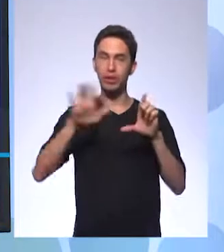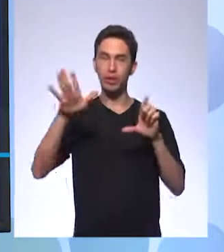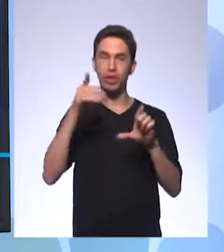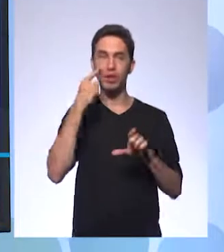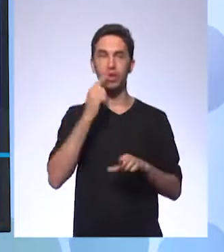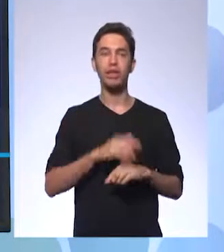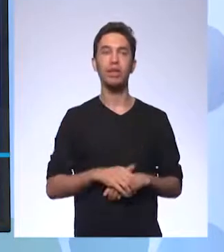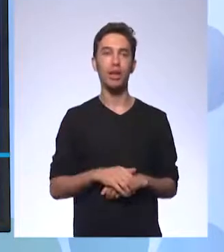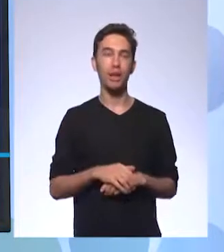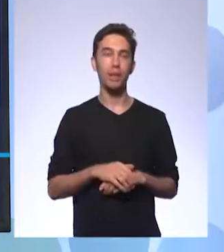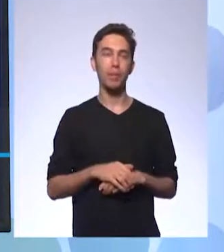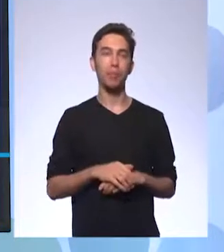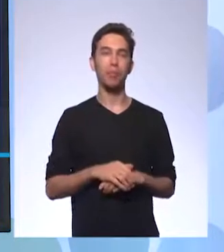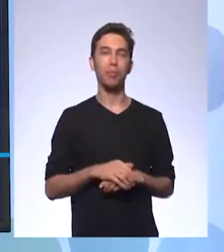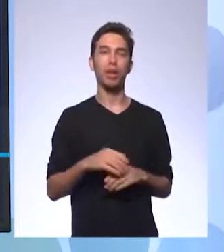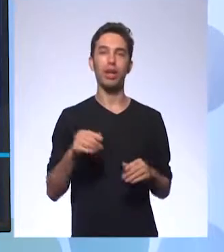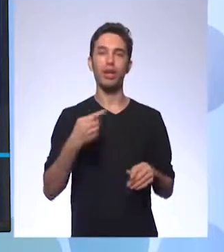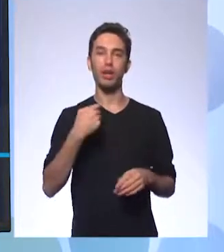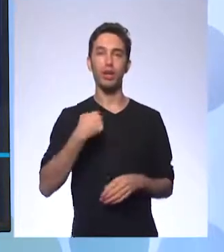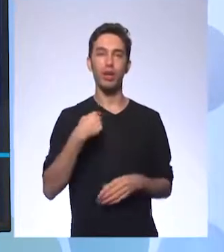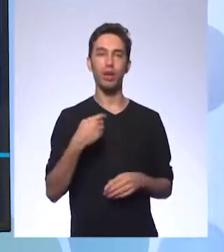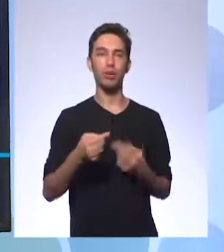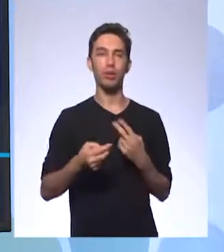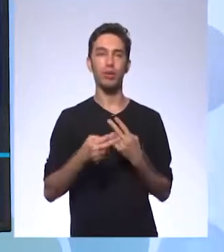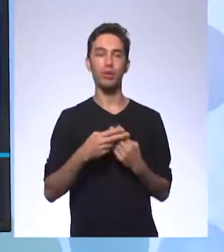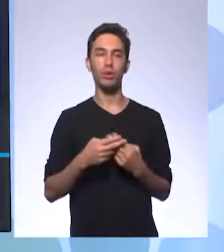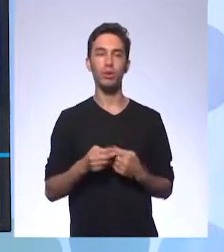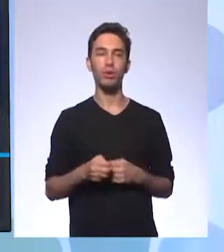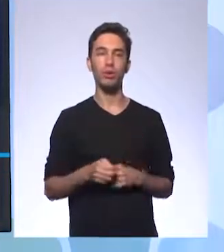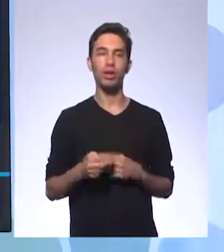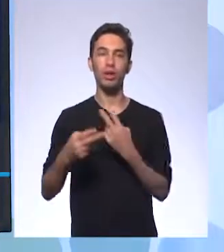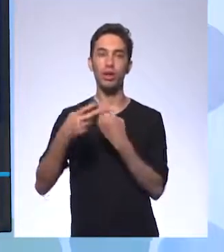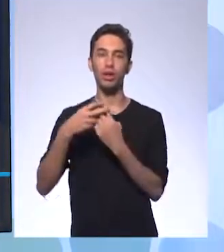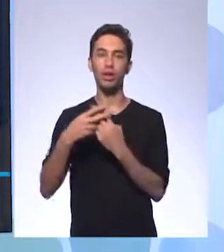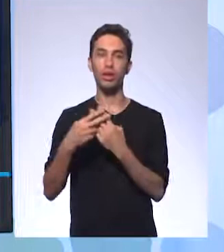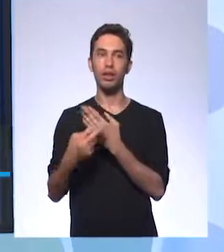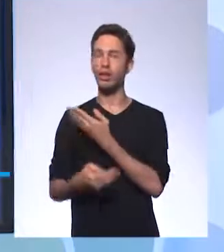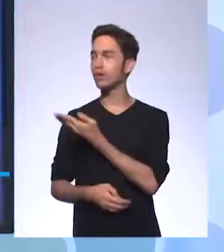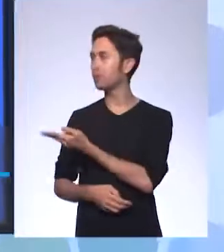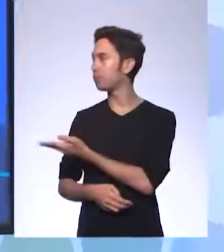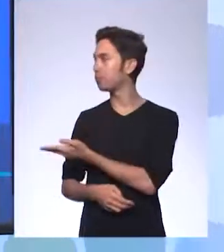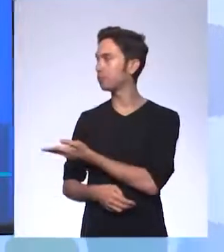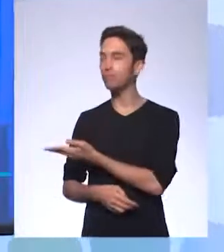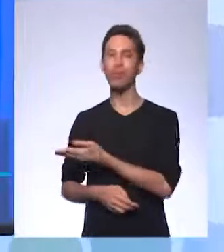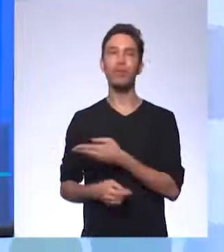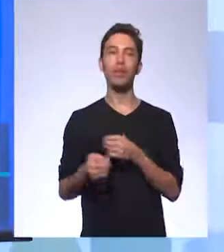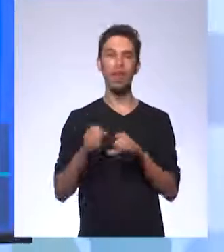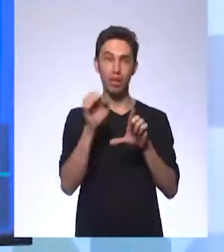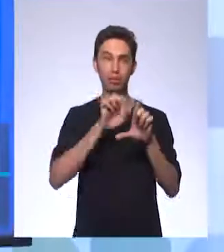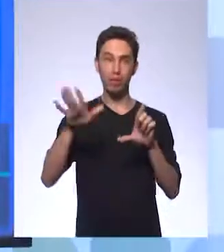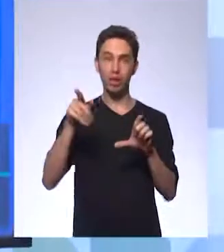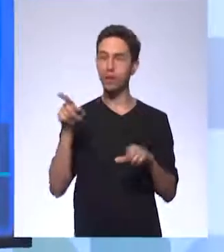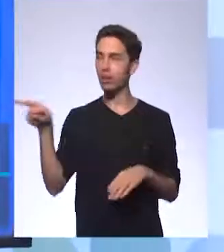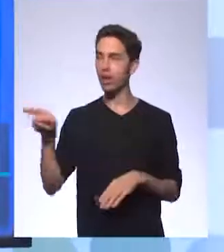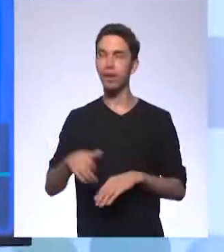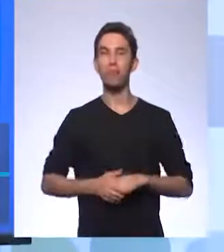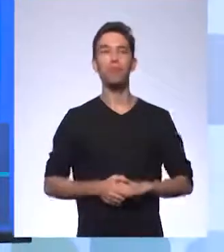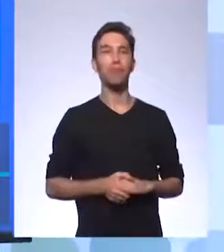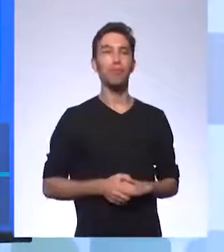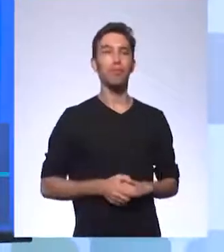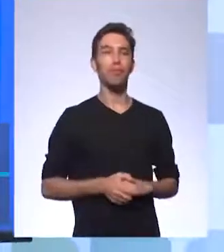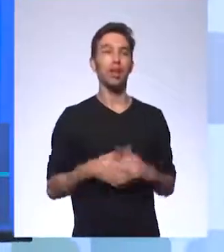Eu no CMSP. Vocês sempre acabam nos encontrando e sempre vai vir trabalho. Vamos, enfim, para a